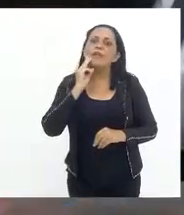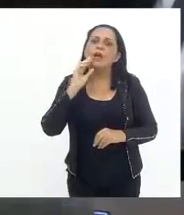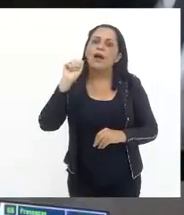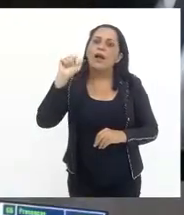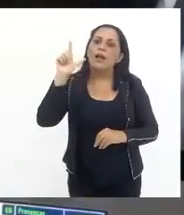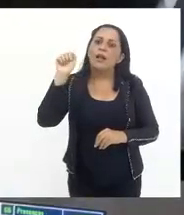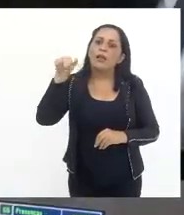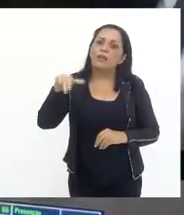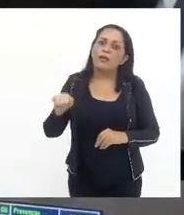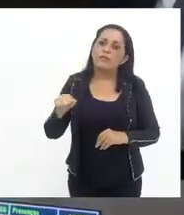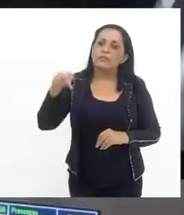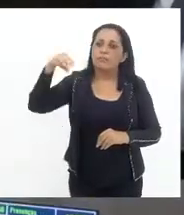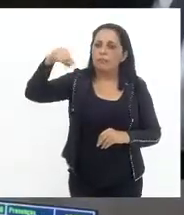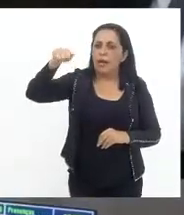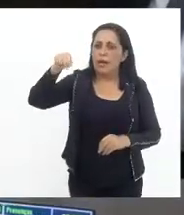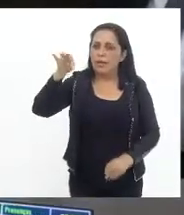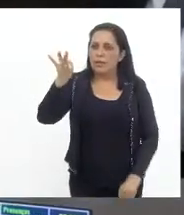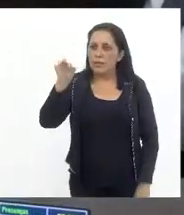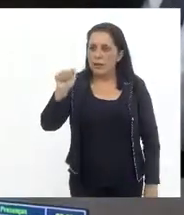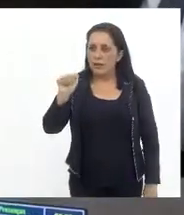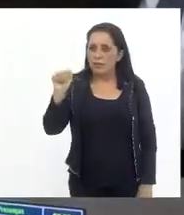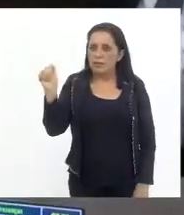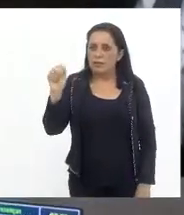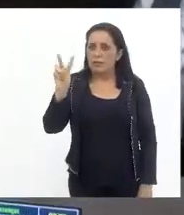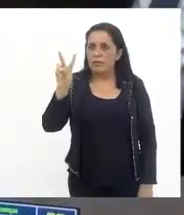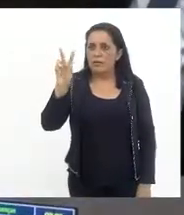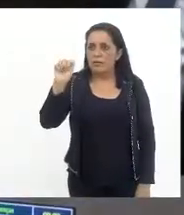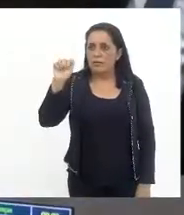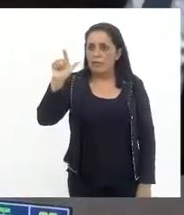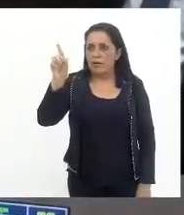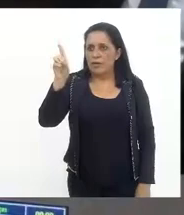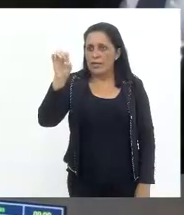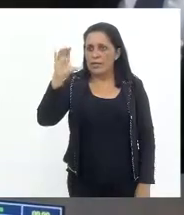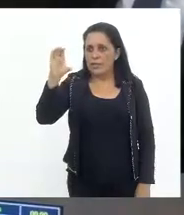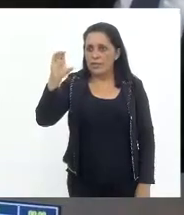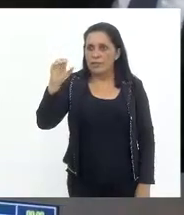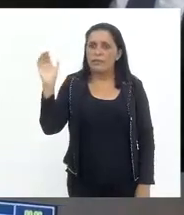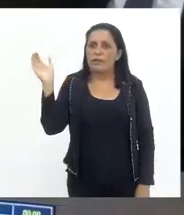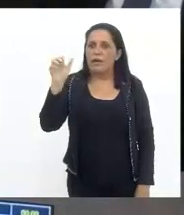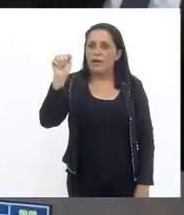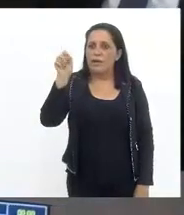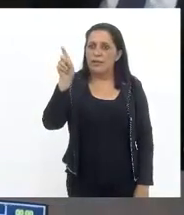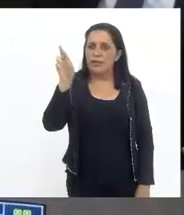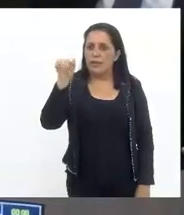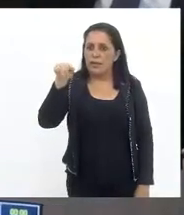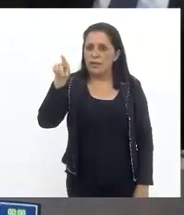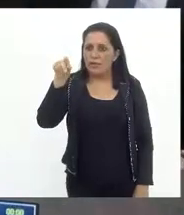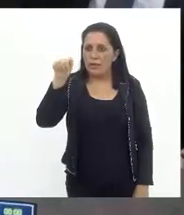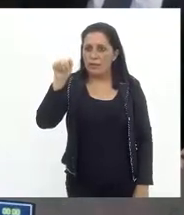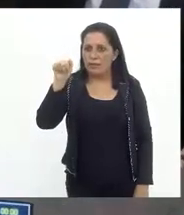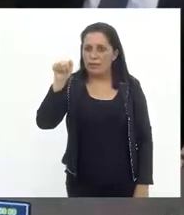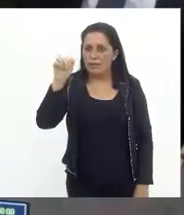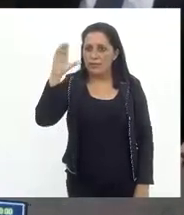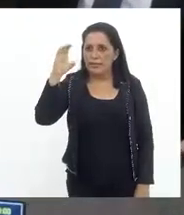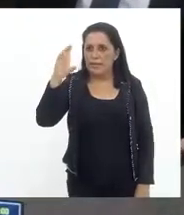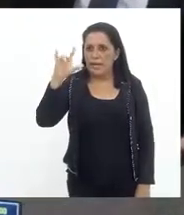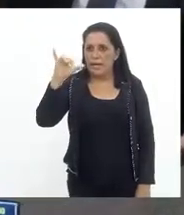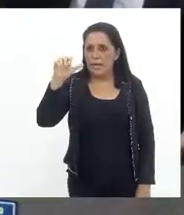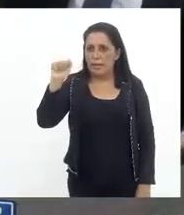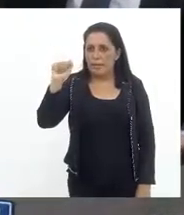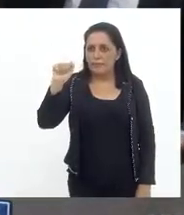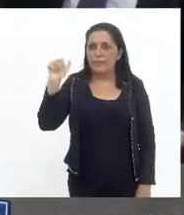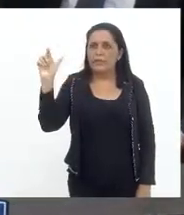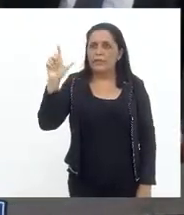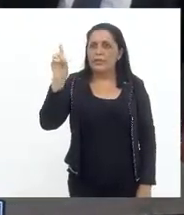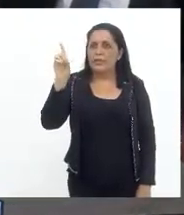Alana, Marta, Valdeci da Saúde, Adriana, Célia, Luiz Paulo,